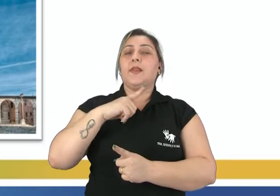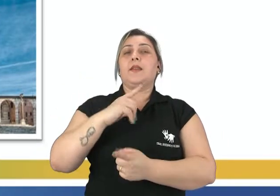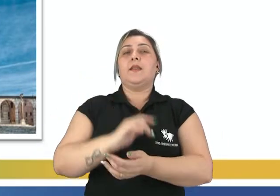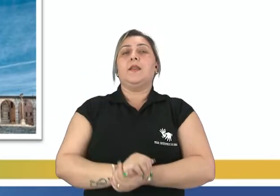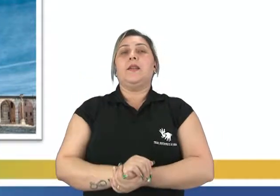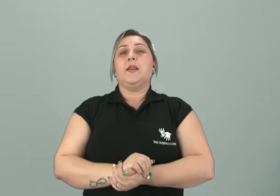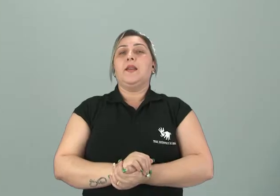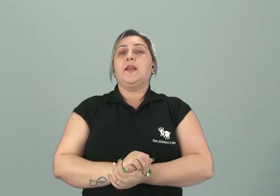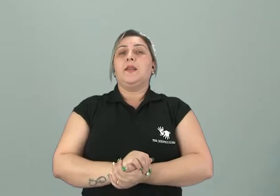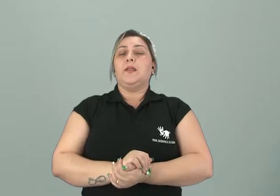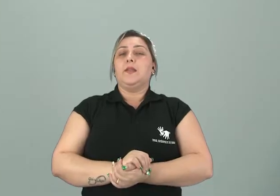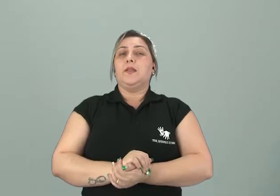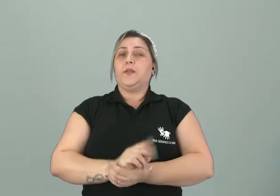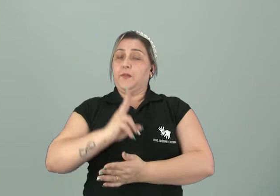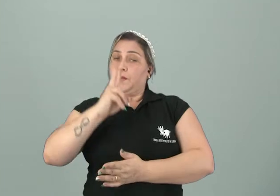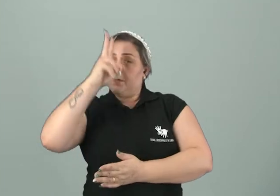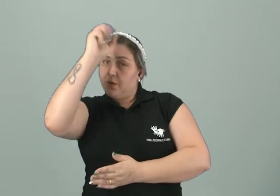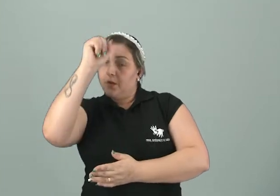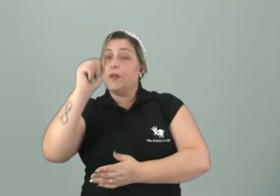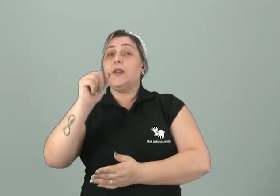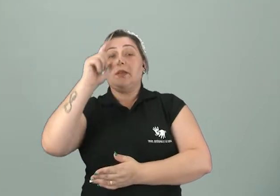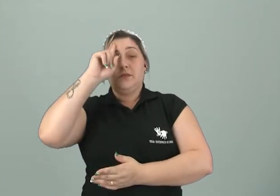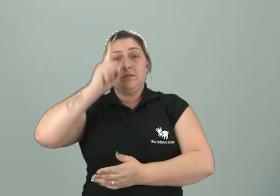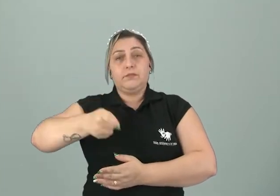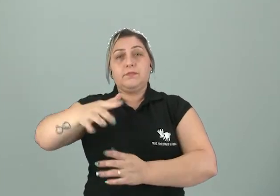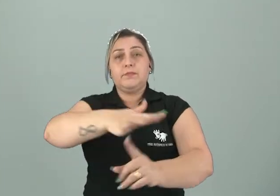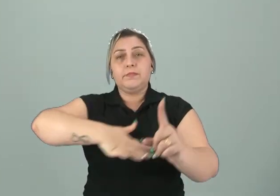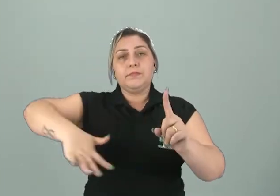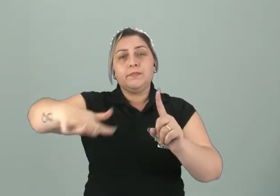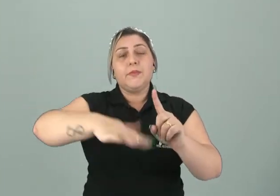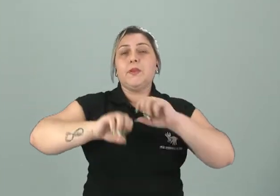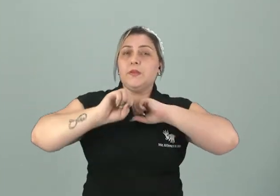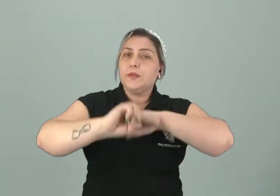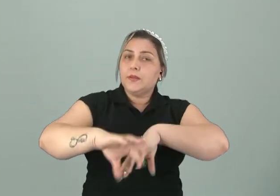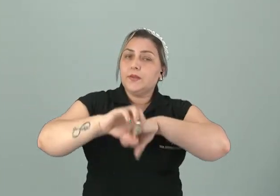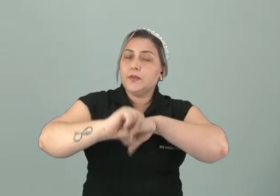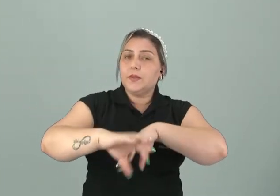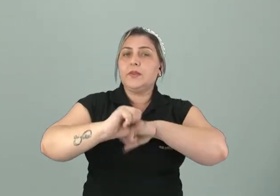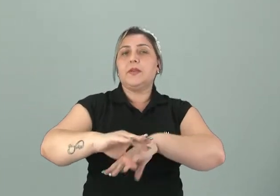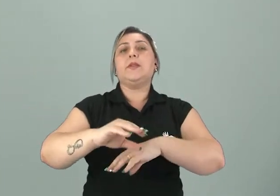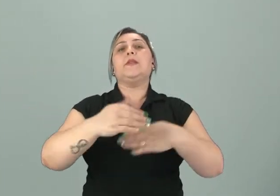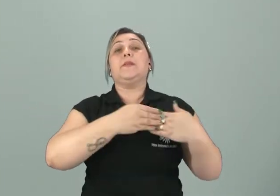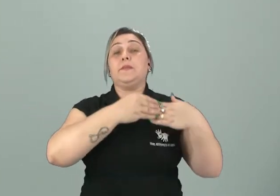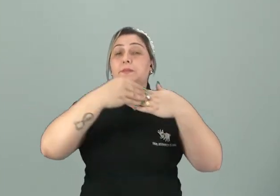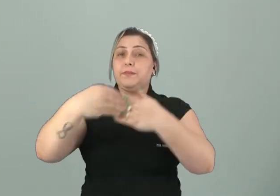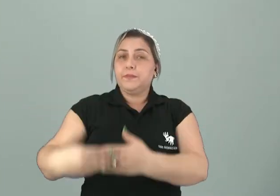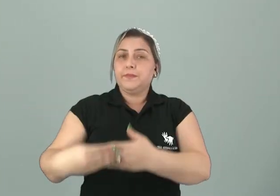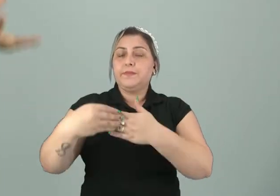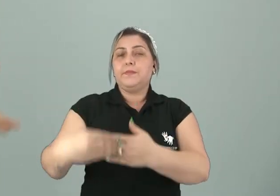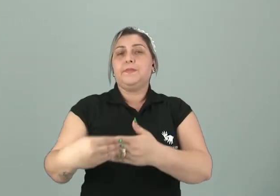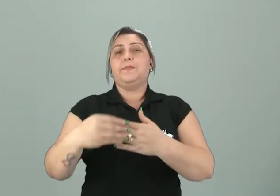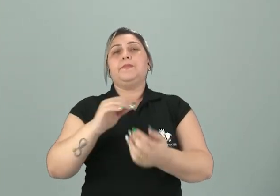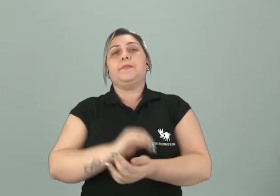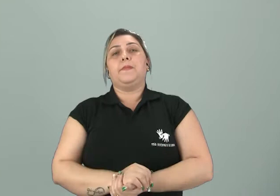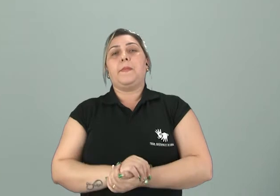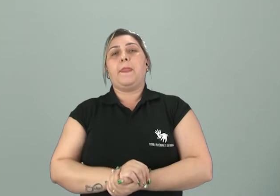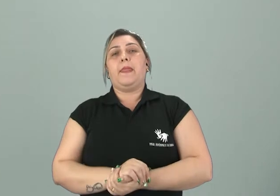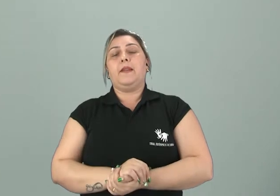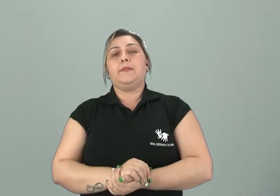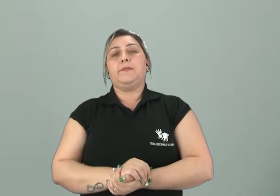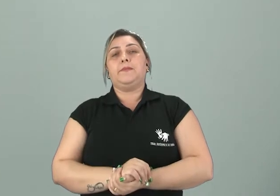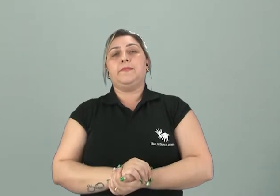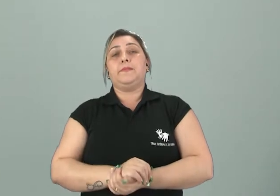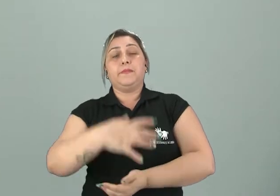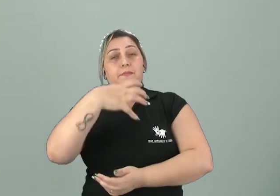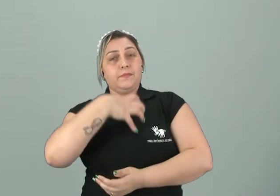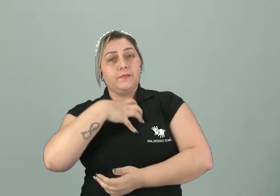igreja passe a ter um pouco de poder perante a sociedade, certo? Então, os ensinamentos que eram